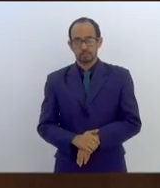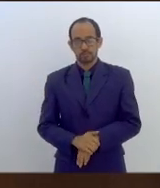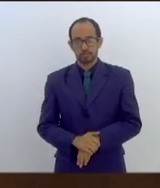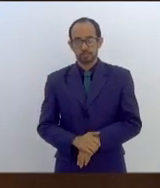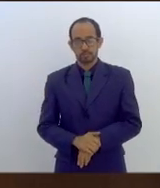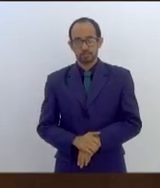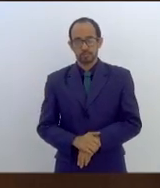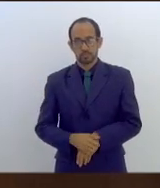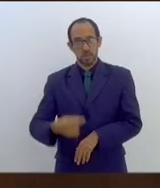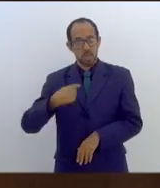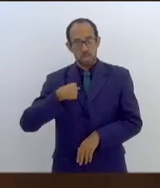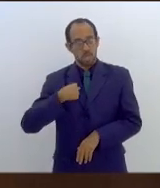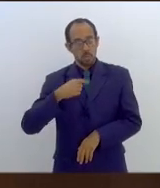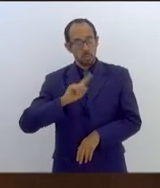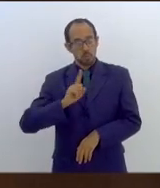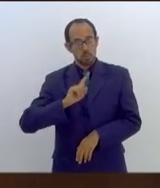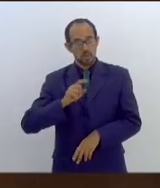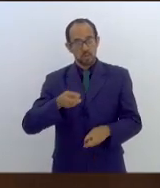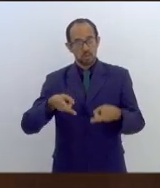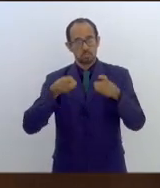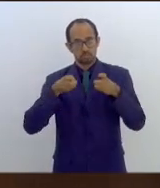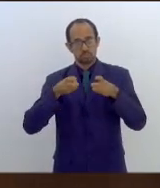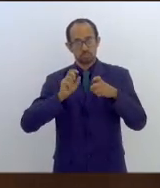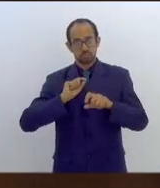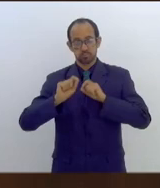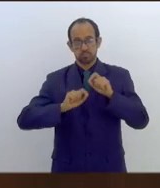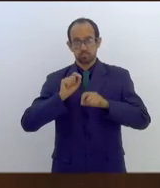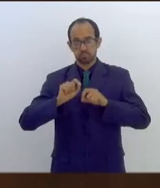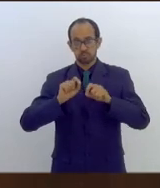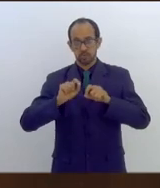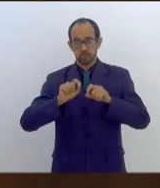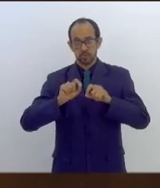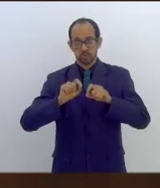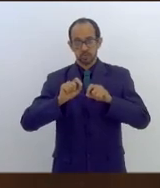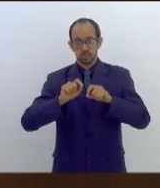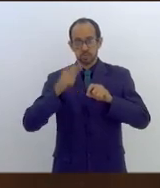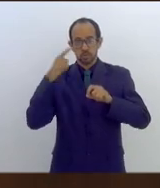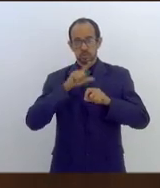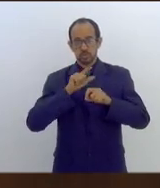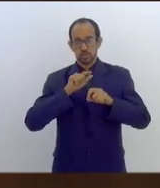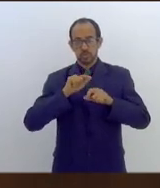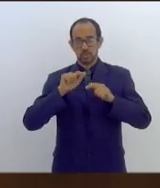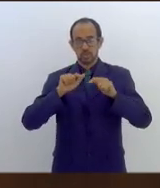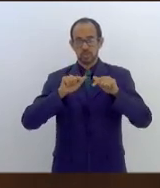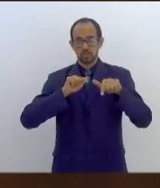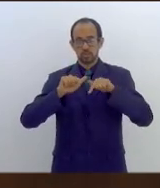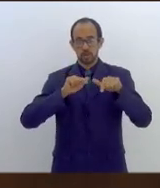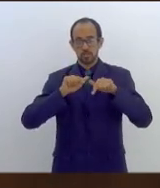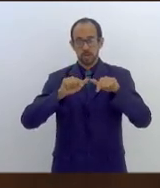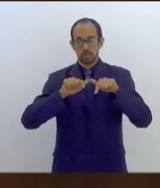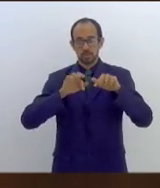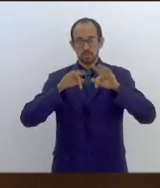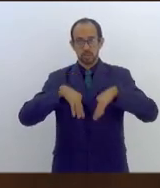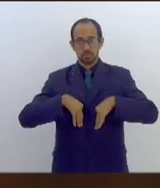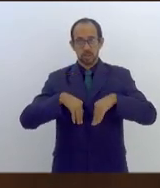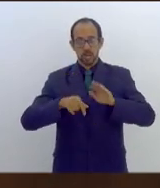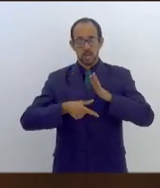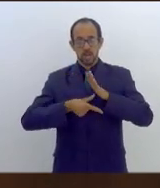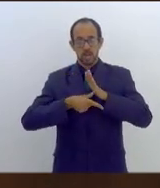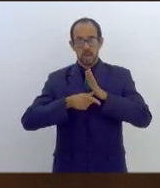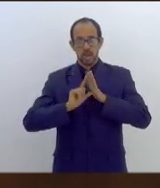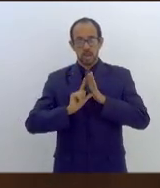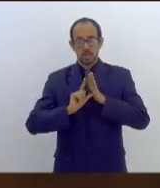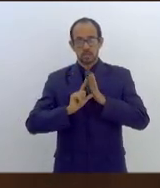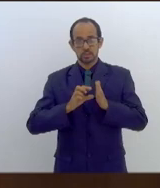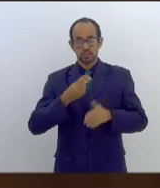eu não vejo perspectiva dos trabalhos terminarem, deputado Carlos Mink, antes de